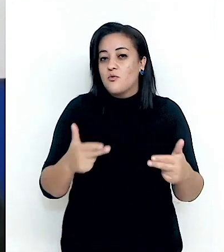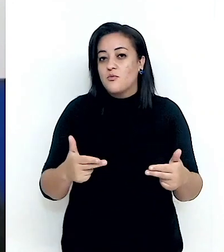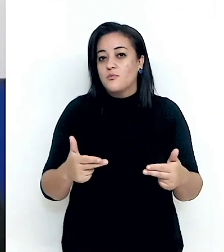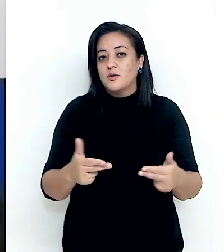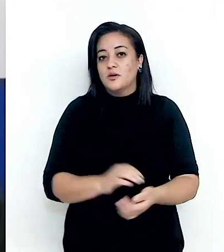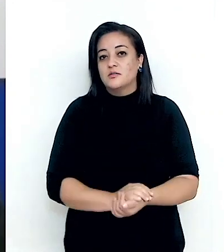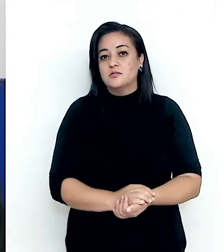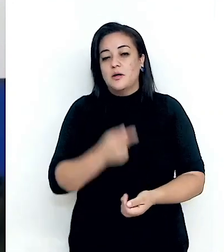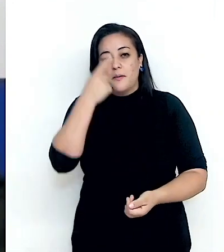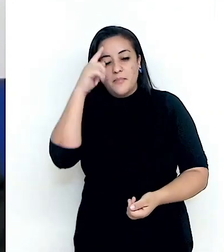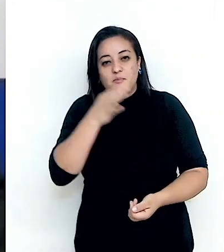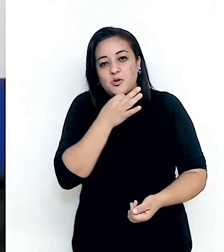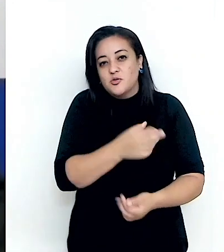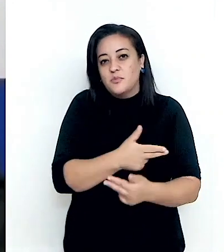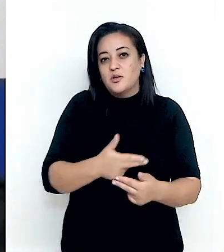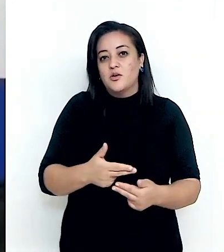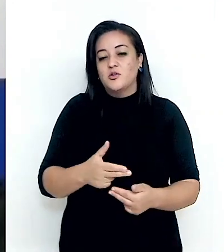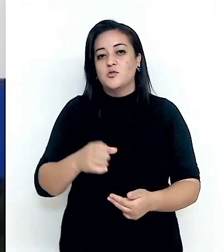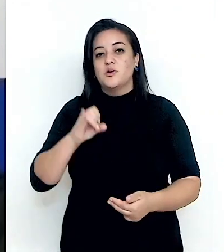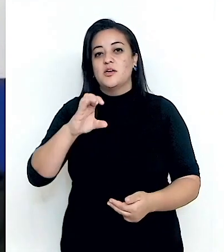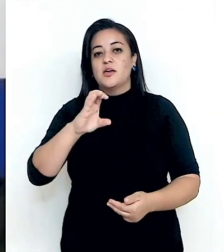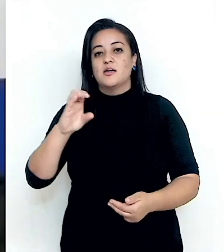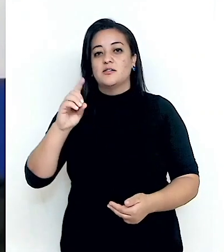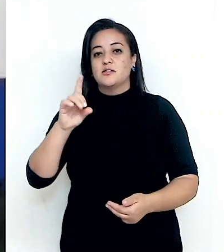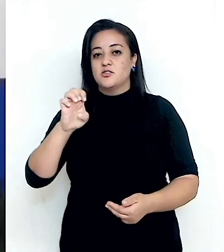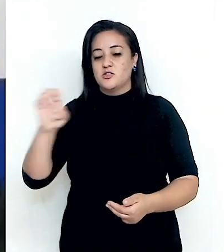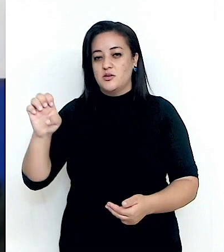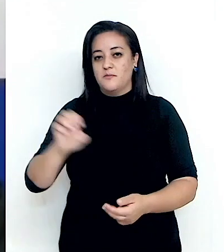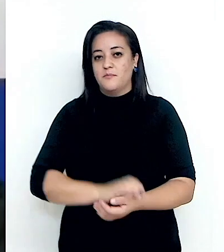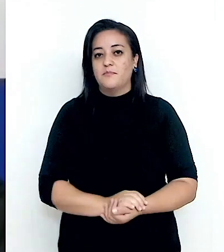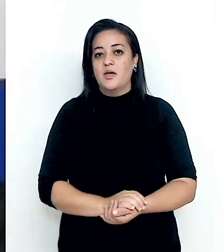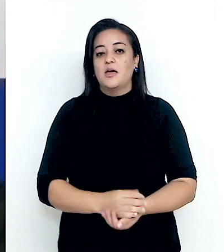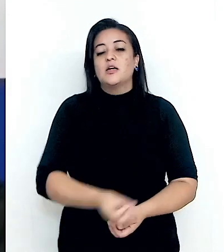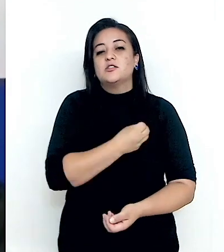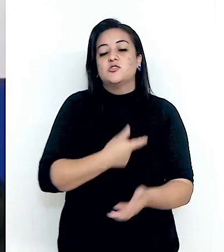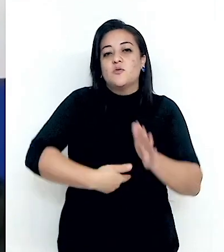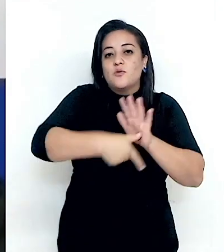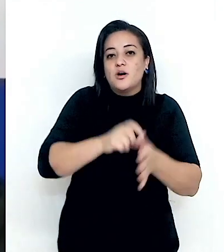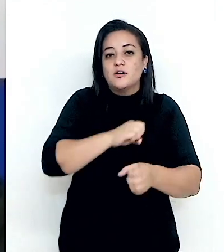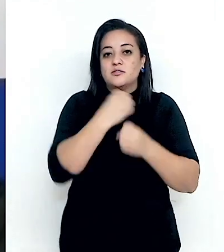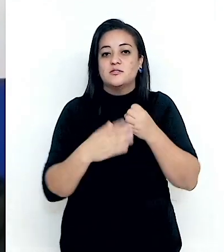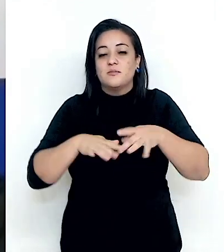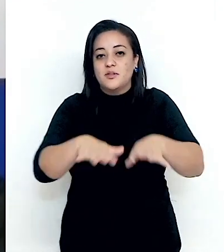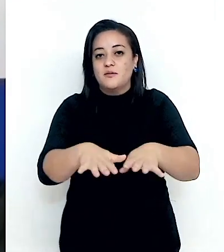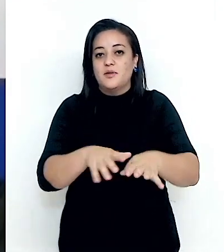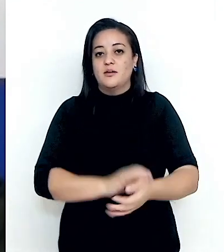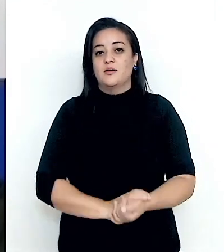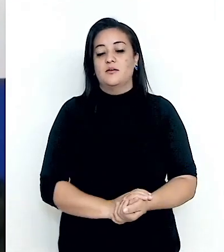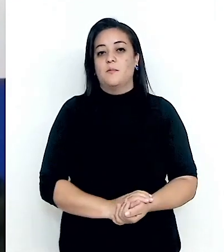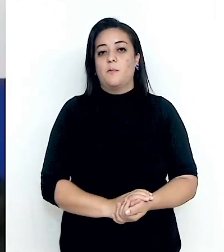alguns conceitos como esse do ESG que já existiam antes da pandemia